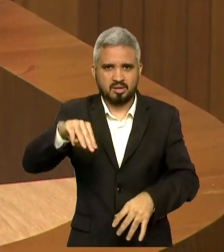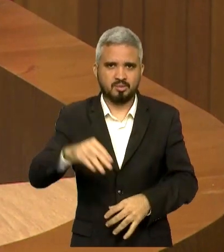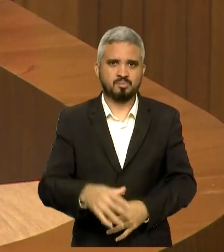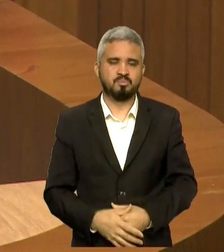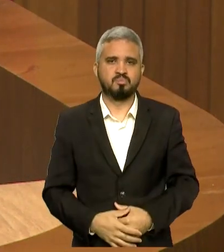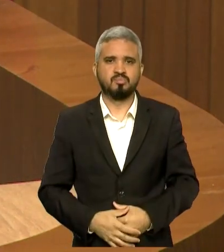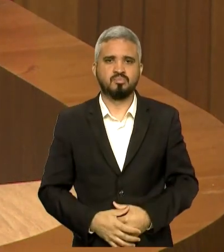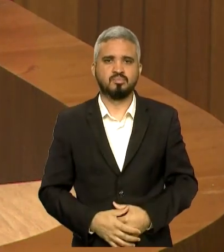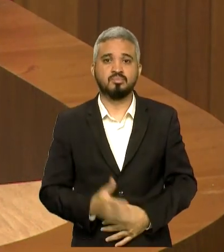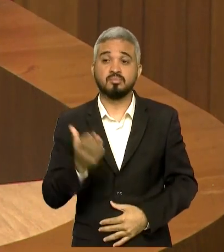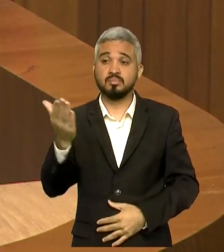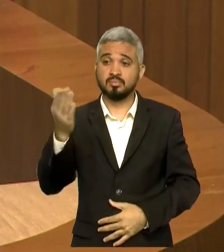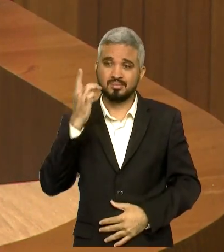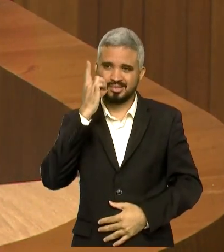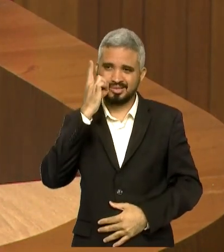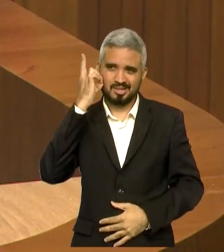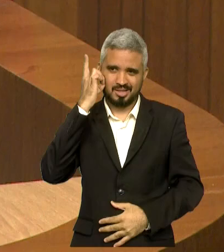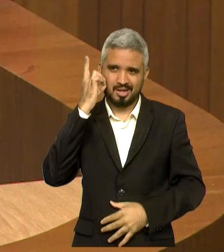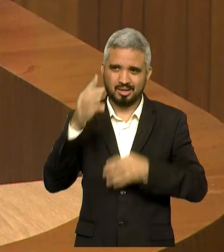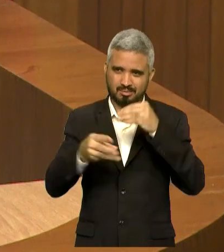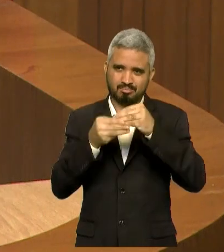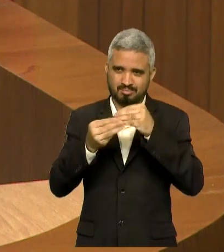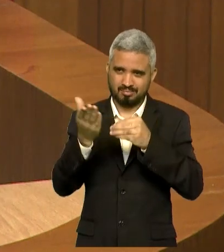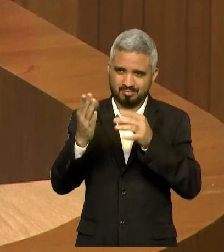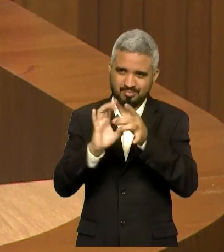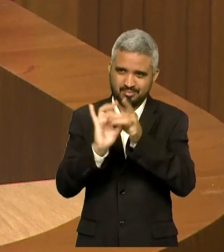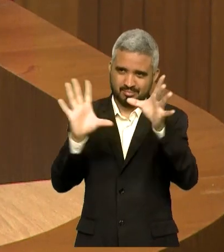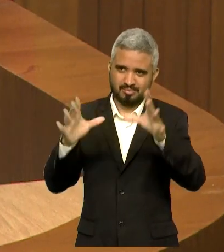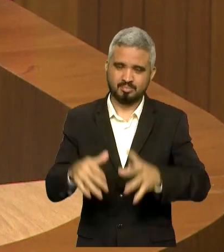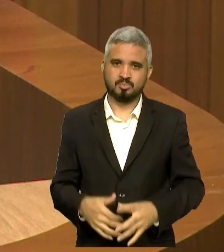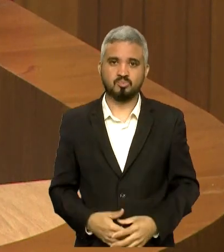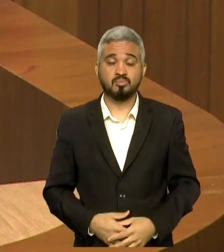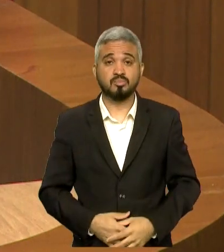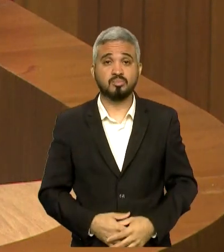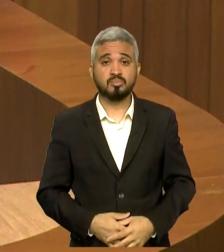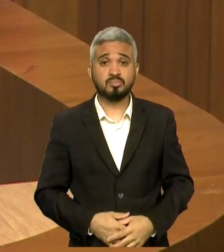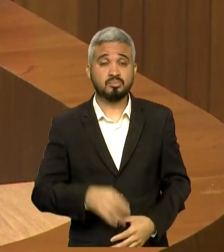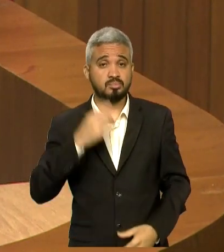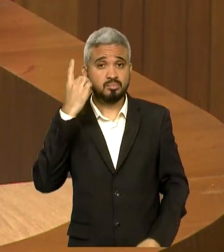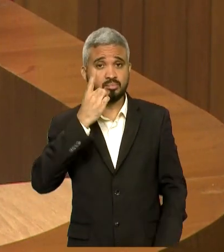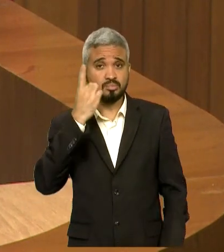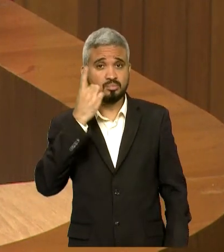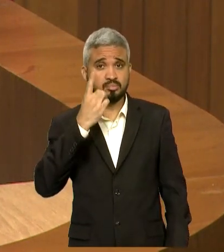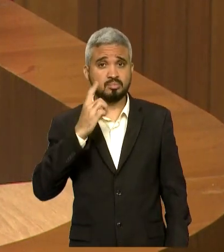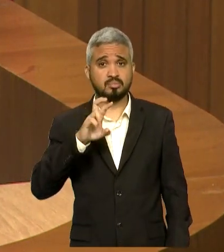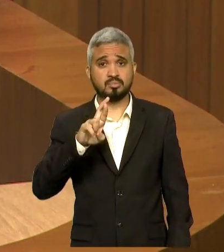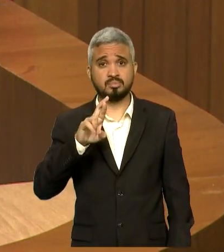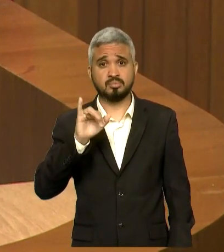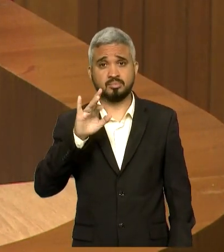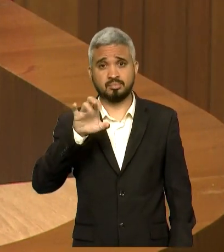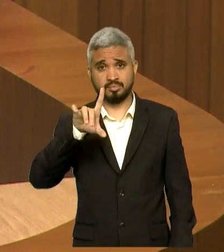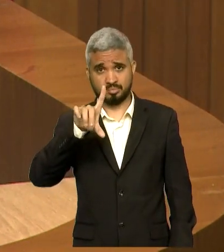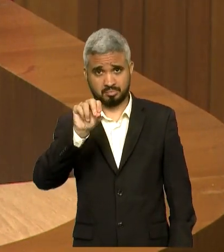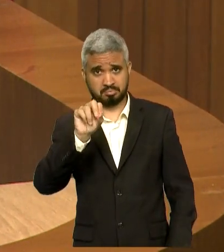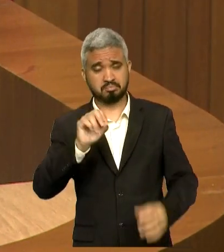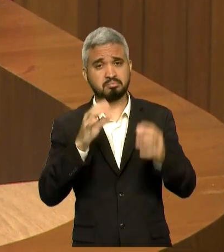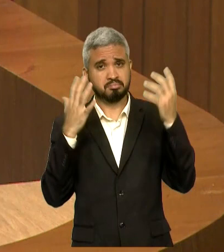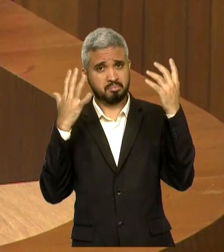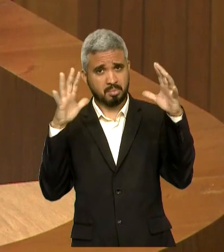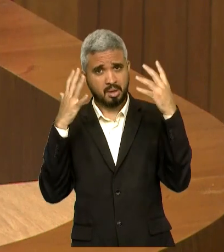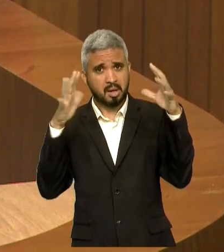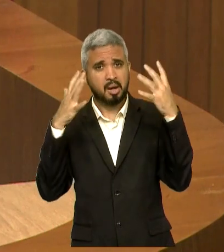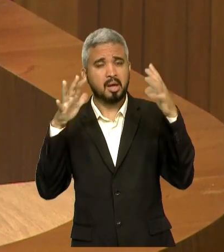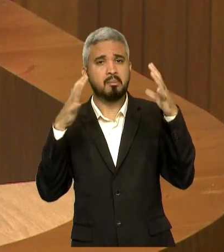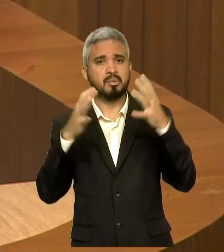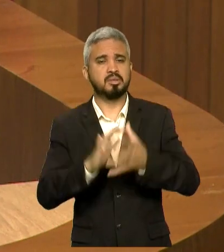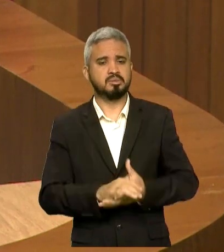Daniela. Deputado Ricardo, inicialmente eu gostaria de lhe parabenizar o município de Grajaú pela iniciativa, dizer que nós